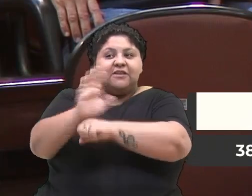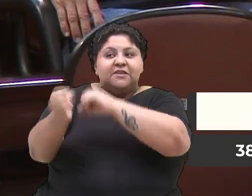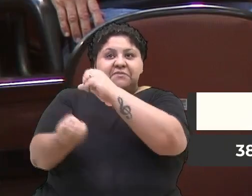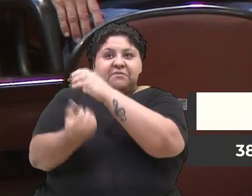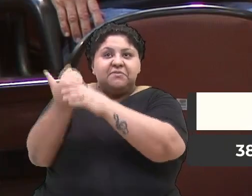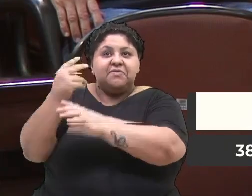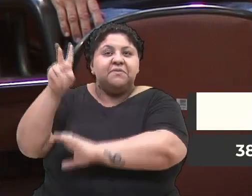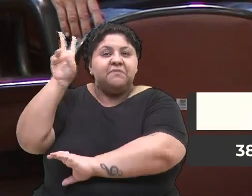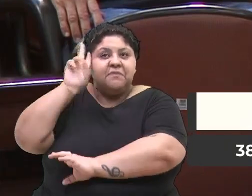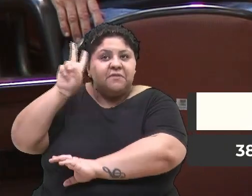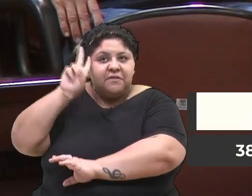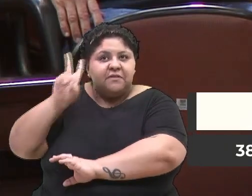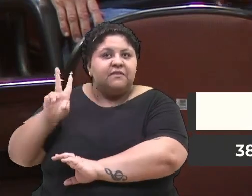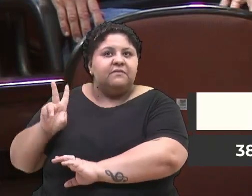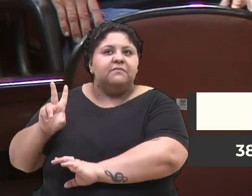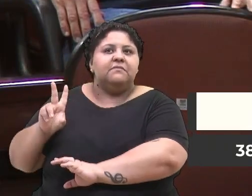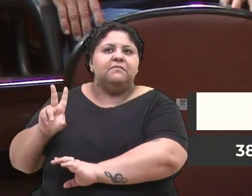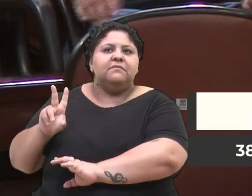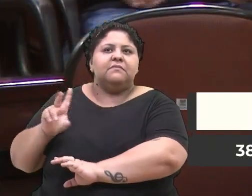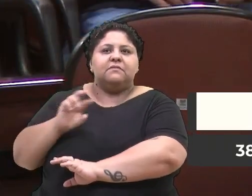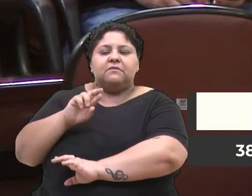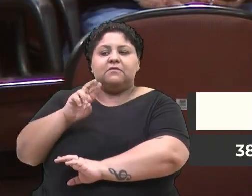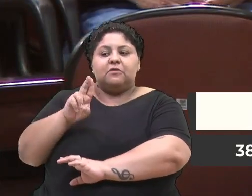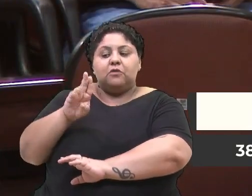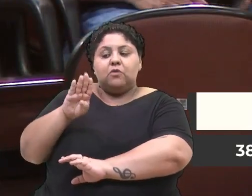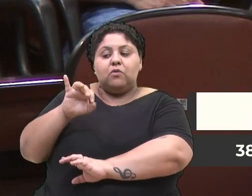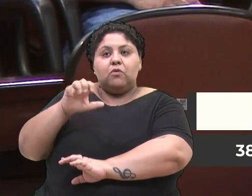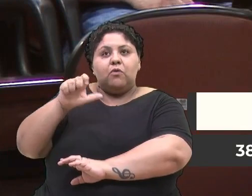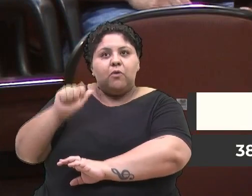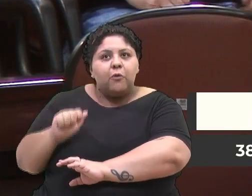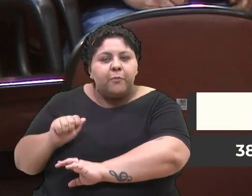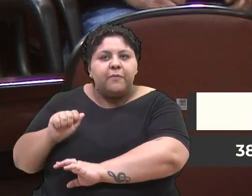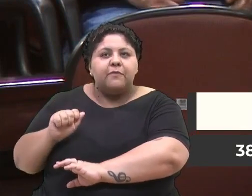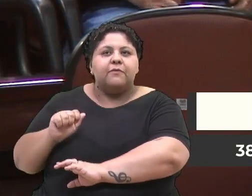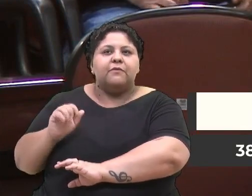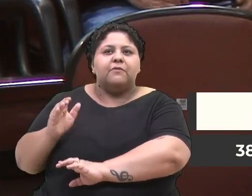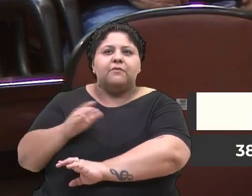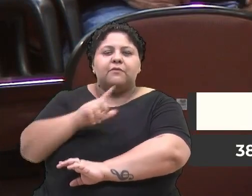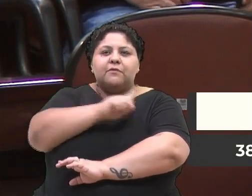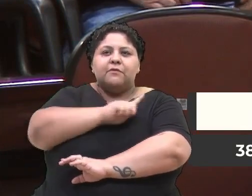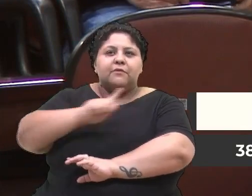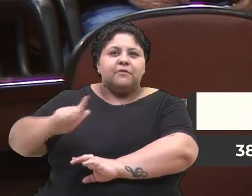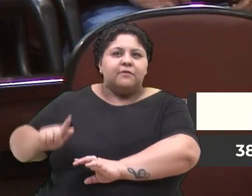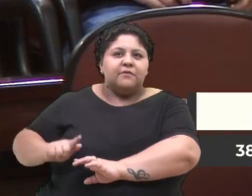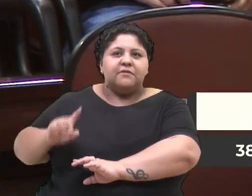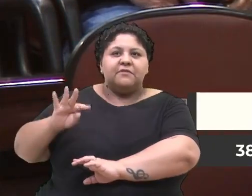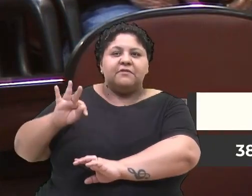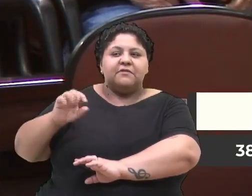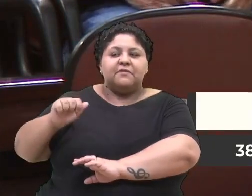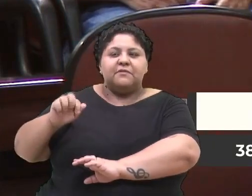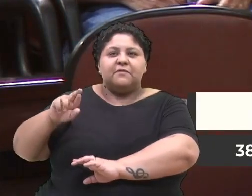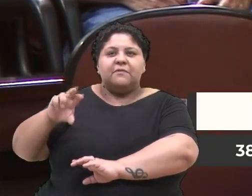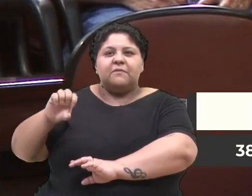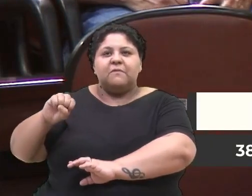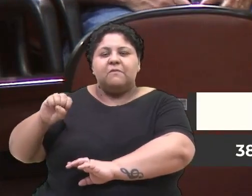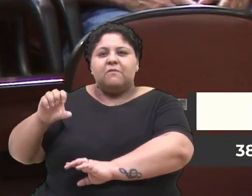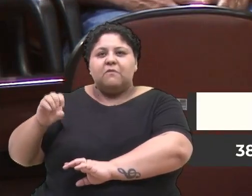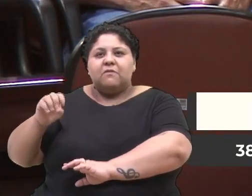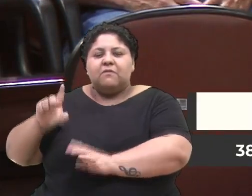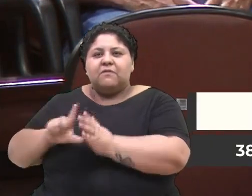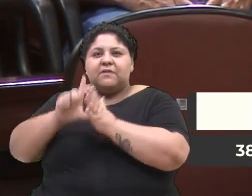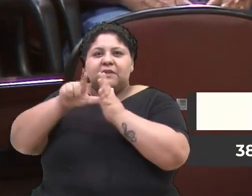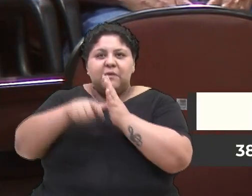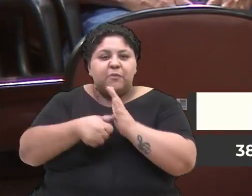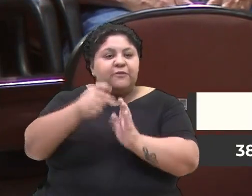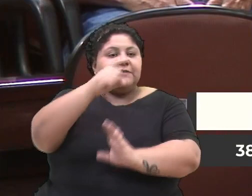história. A Rúbia Frisso, o governador Tarso Genro, depois o governador